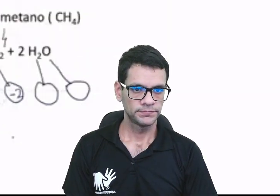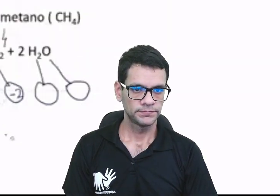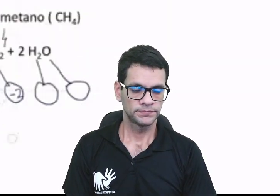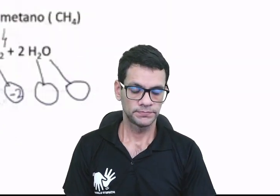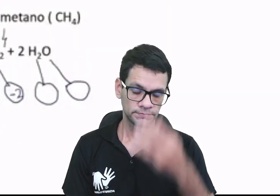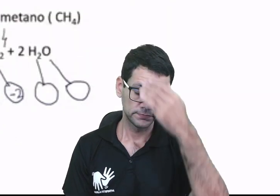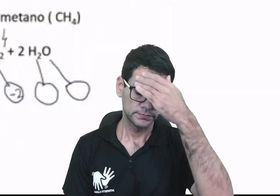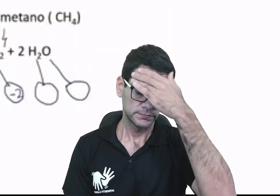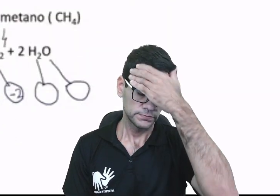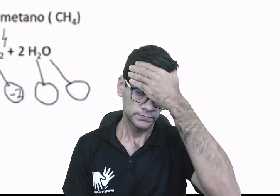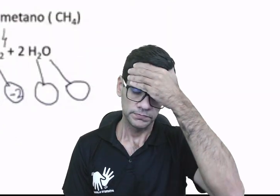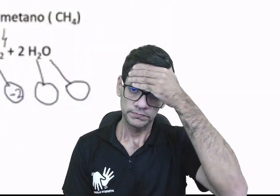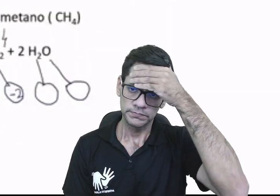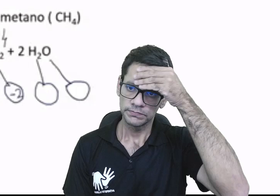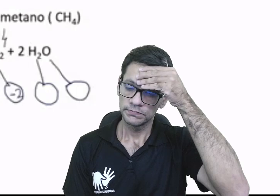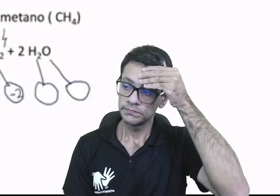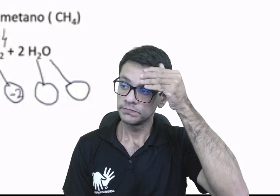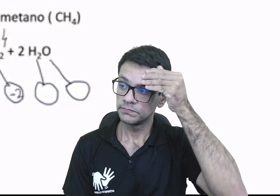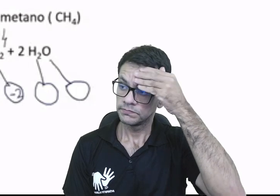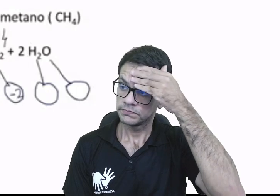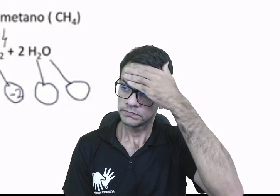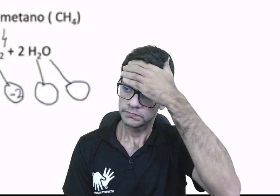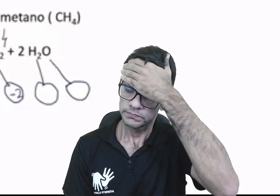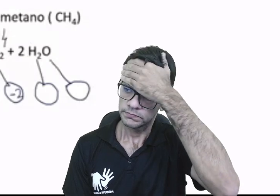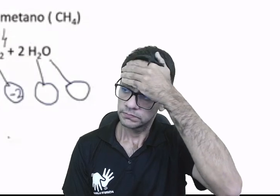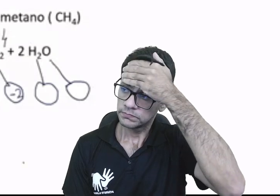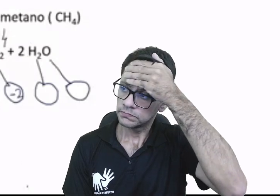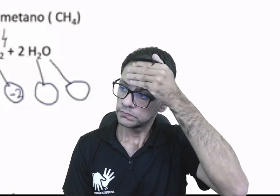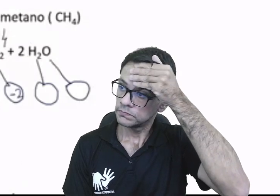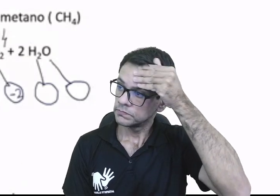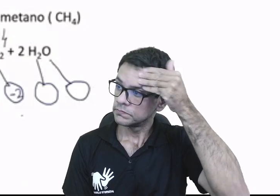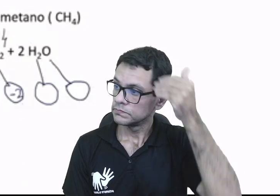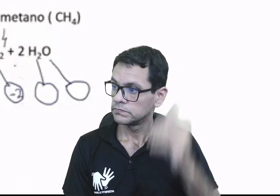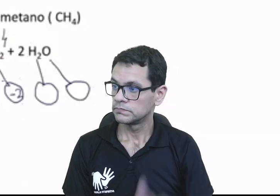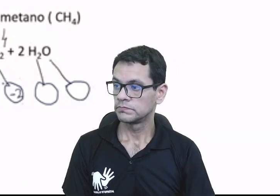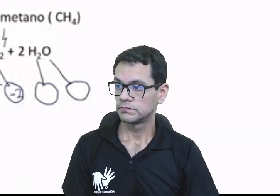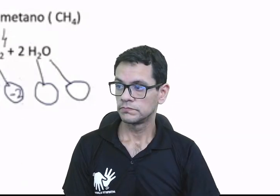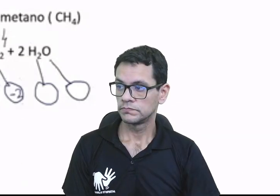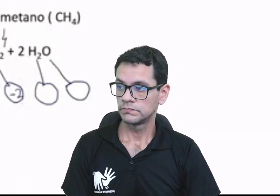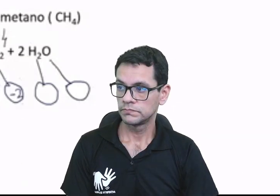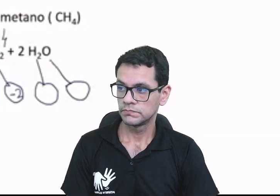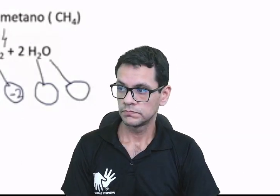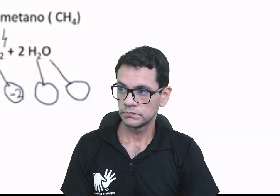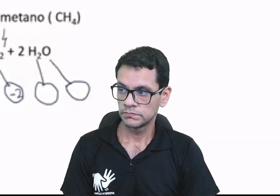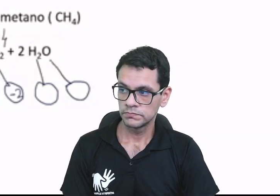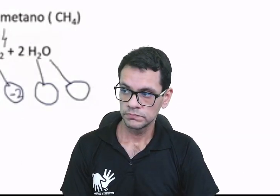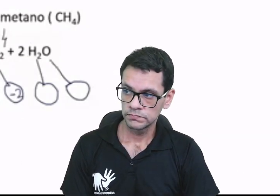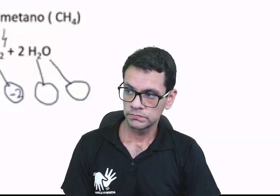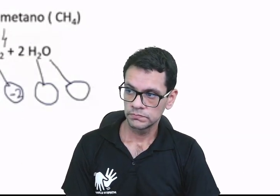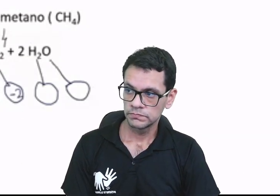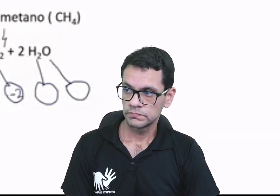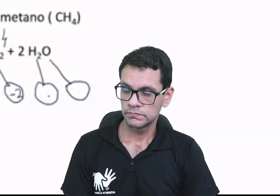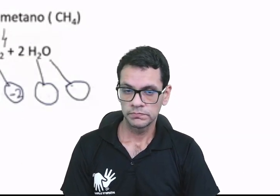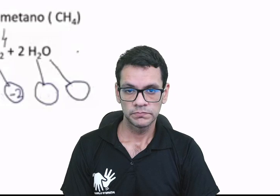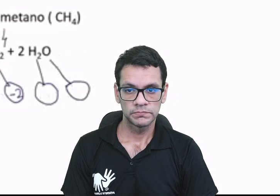Ai. É alguma coisa que eu faço, ó. Eu escrevo e apago.